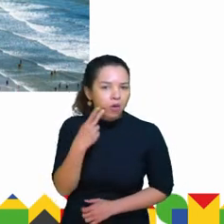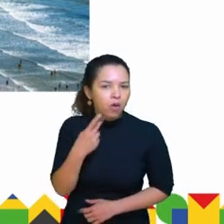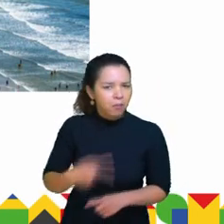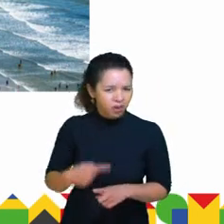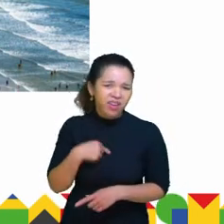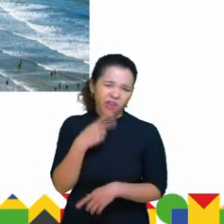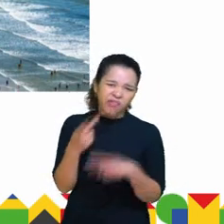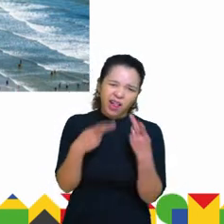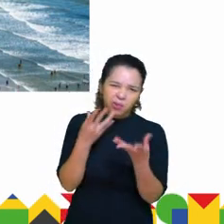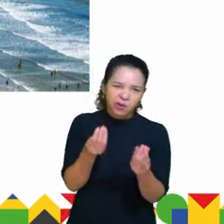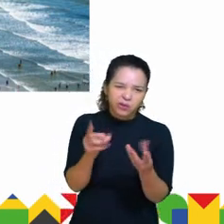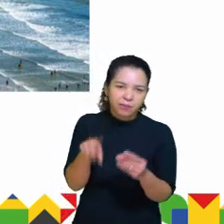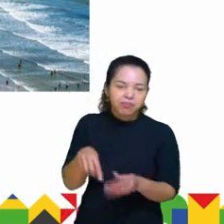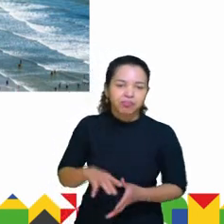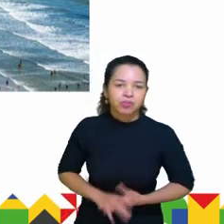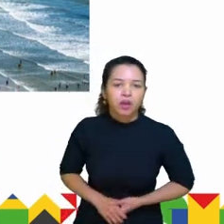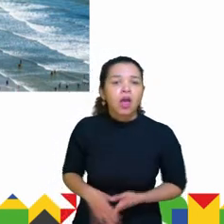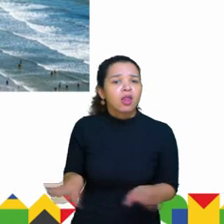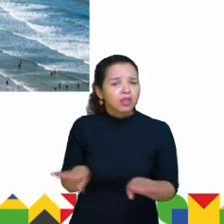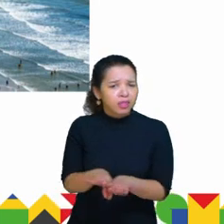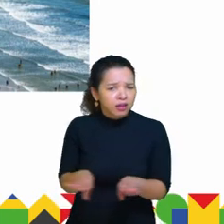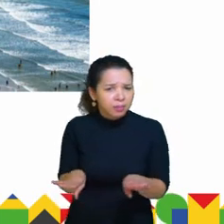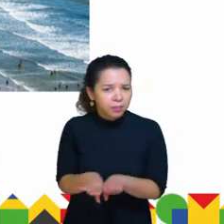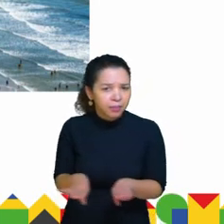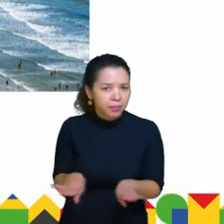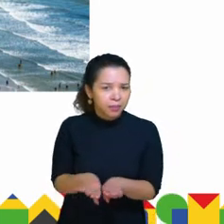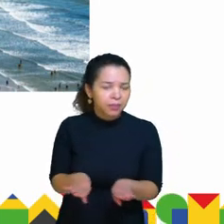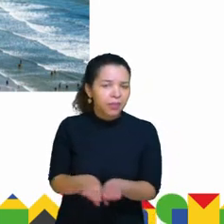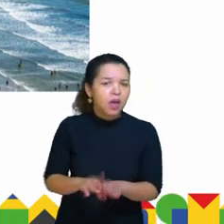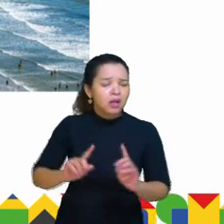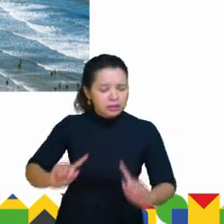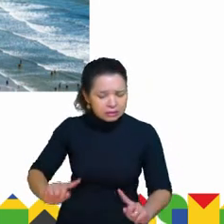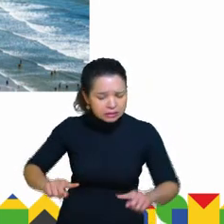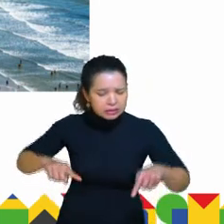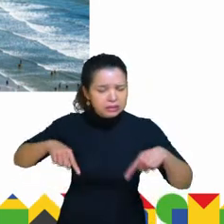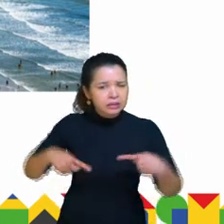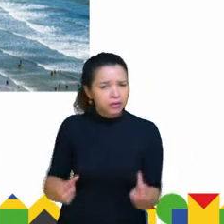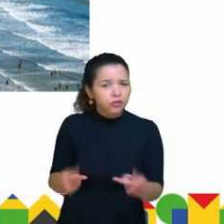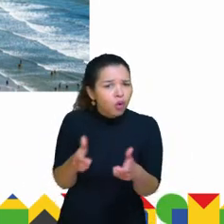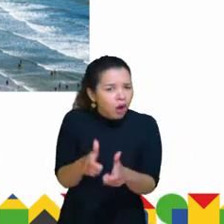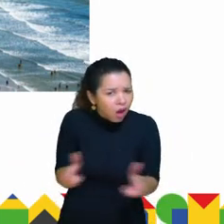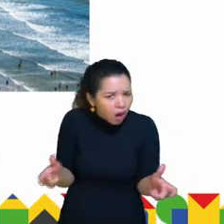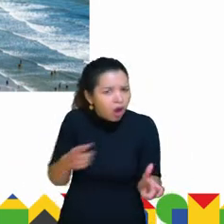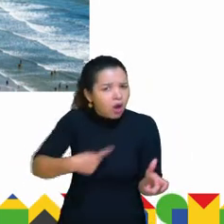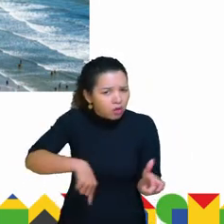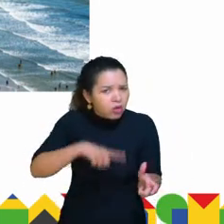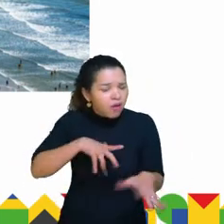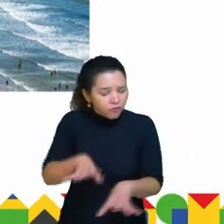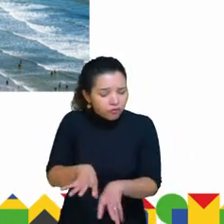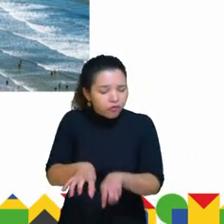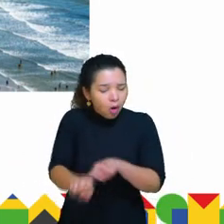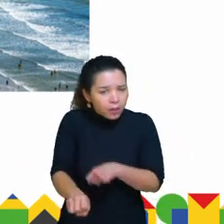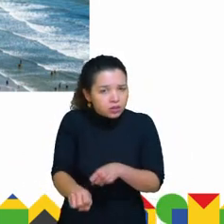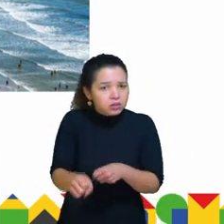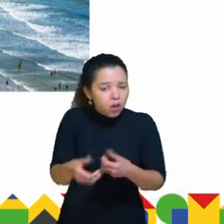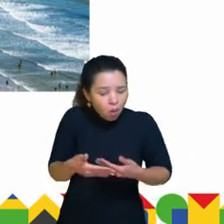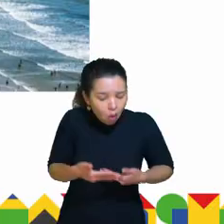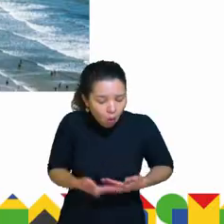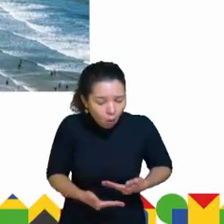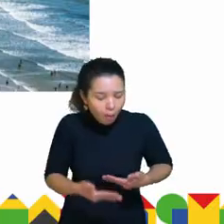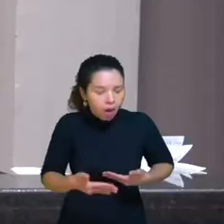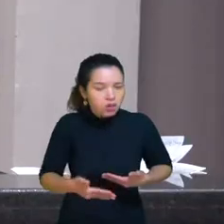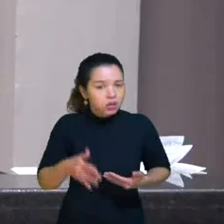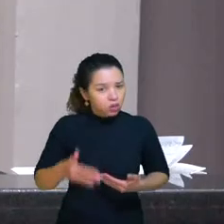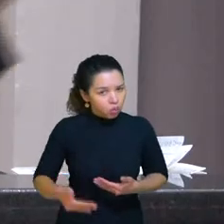né também um dos grandes Desafios que a gente tem na formação Inicial e continuada é